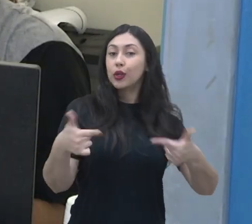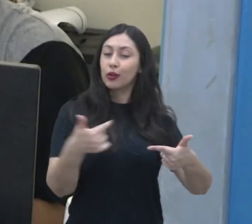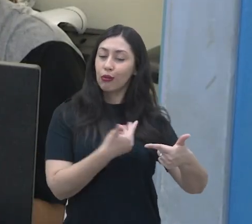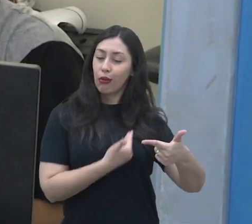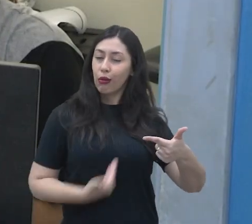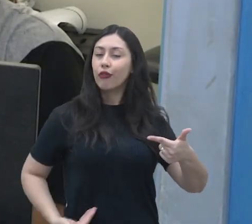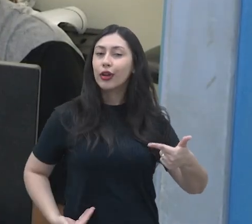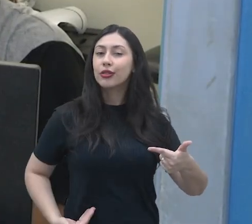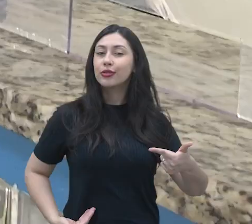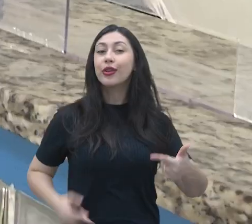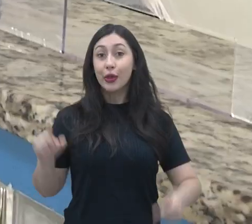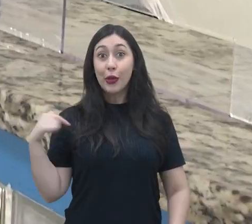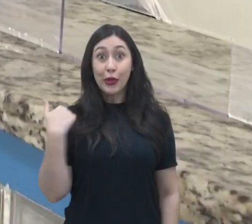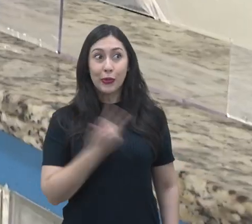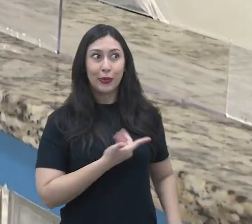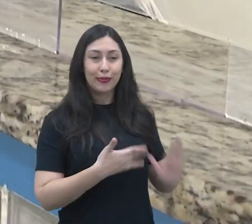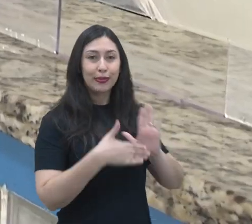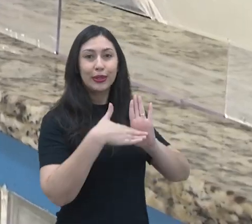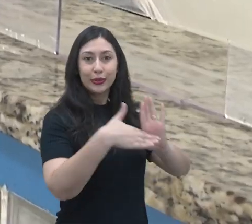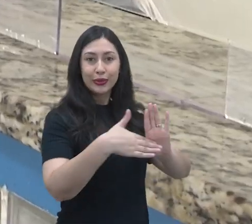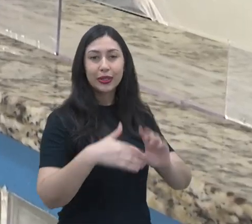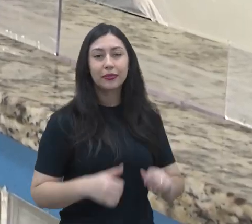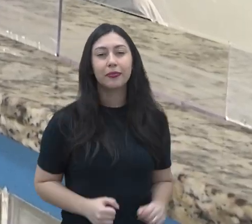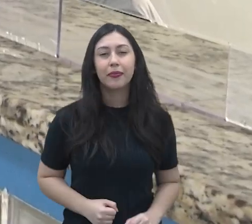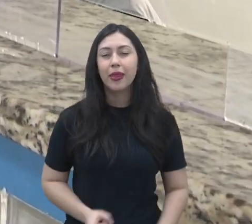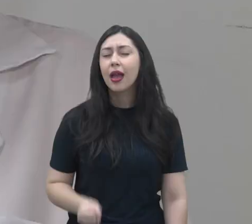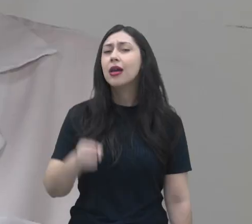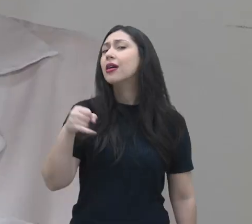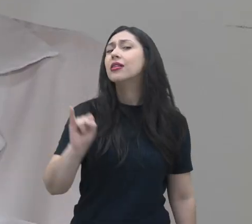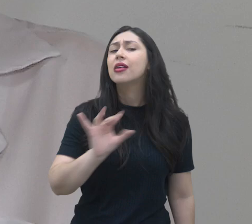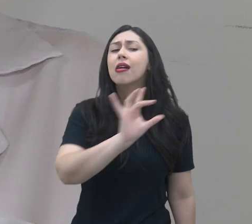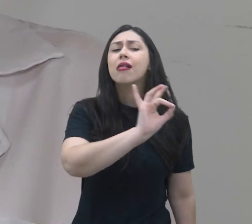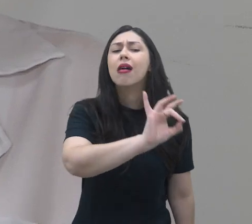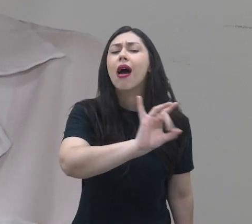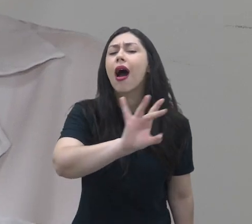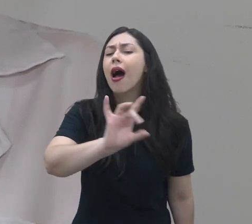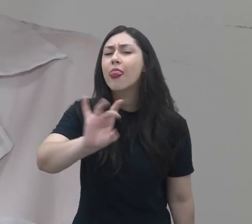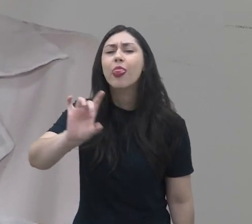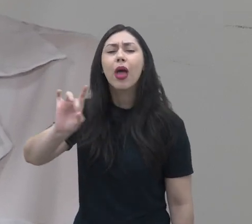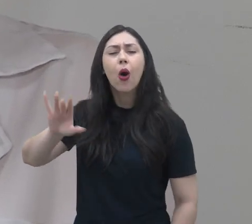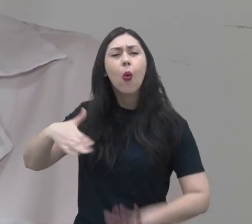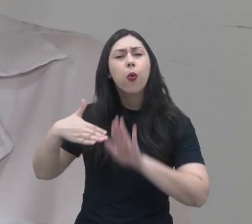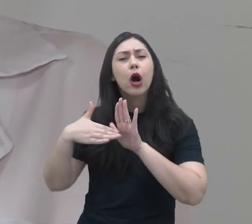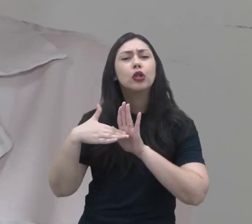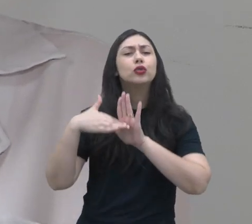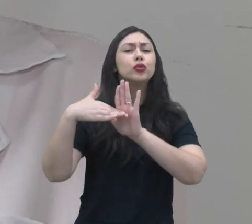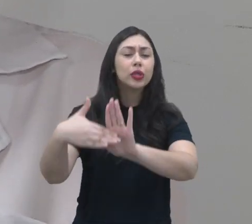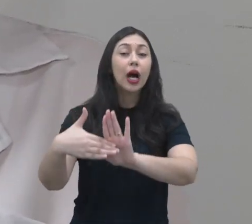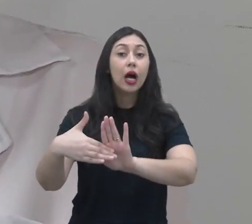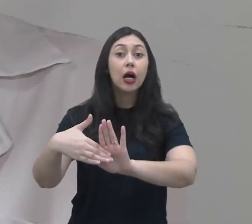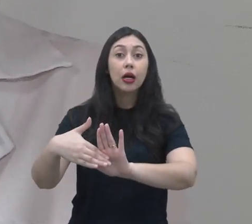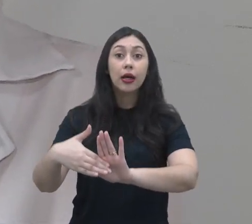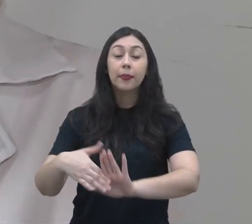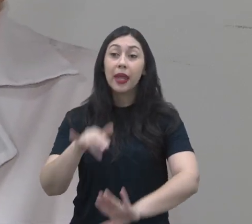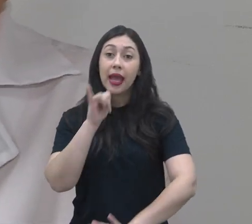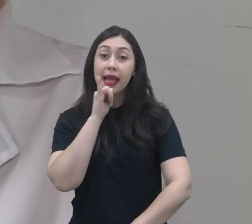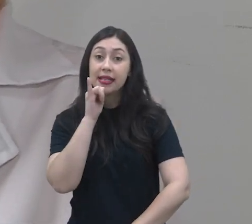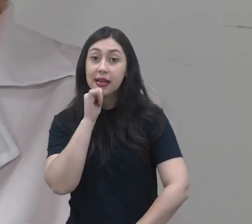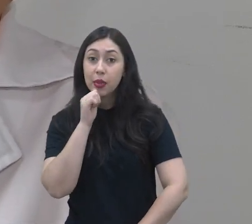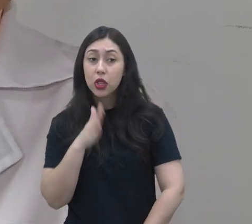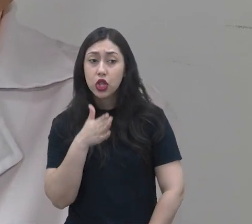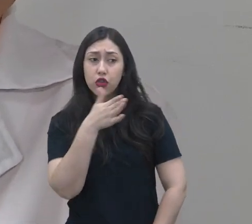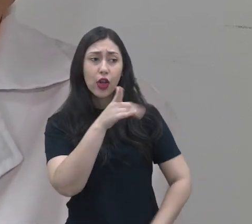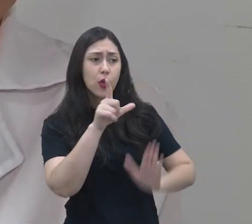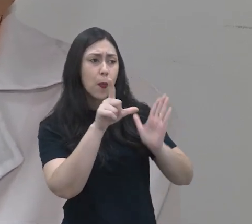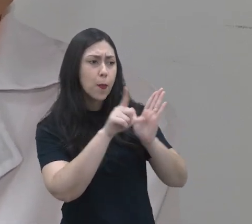ações efetivas do poder público e a nossa colaboração. Se cada um de nós fizer a sua parte, a partir do momento que a